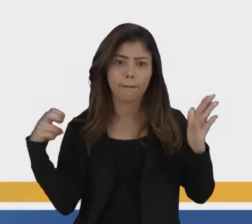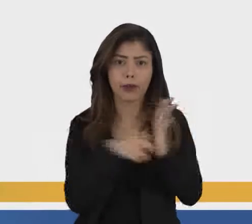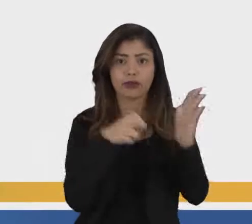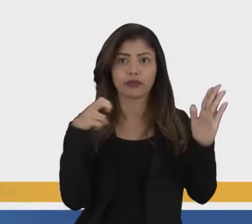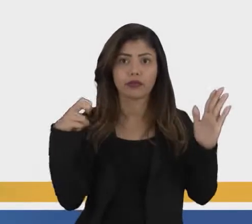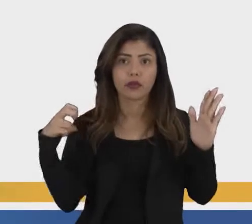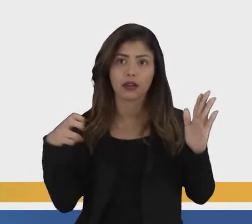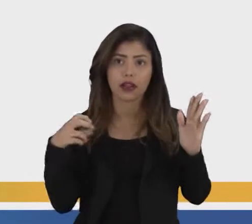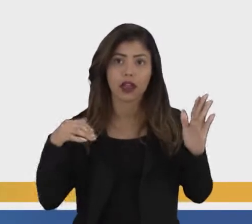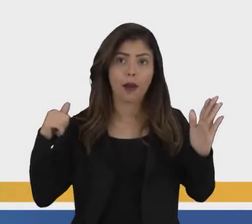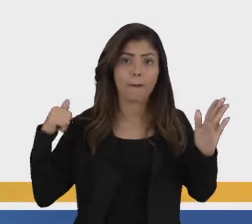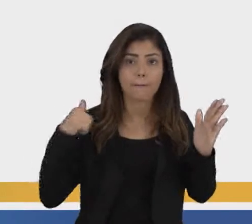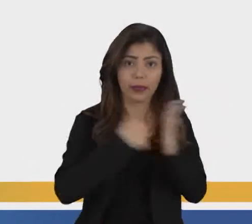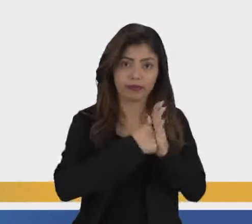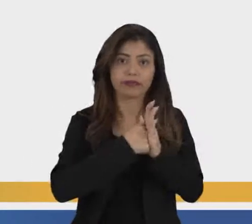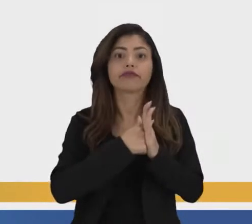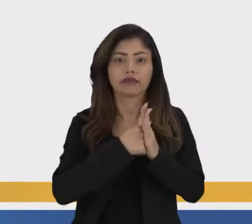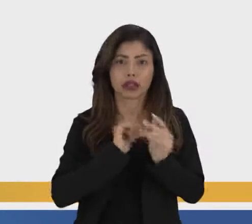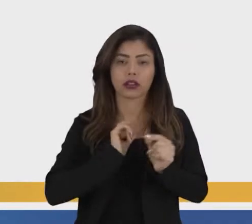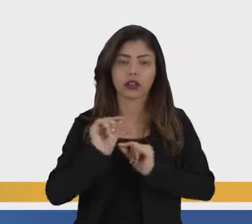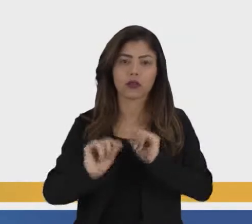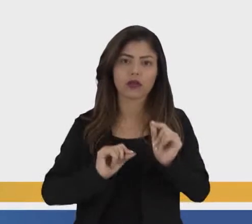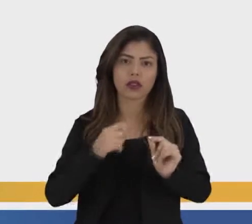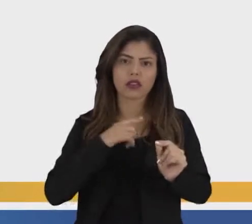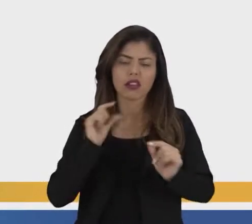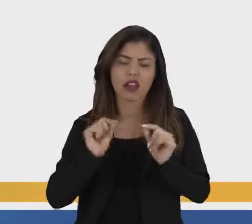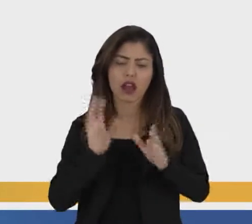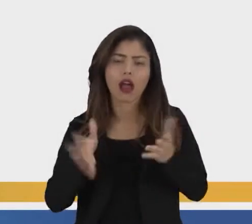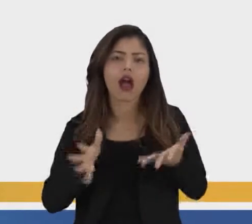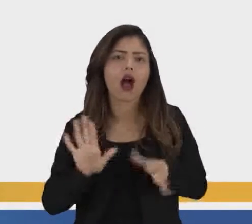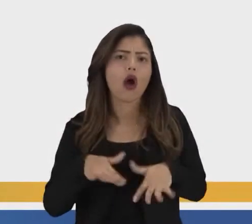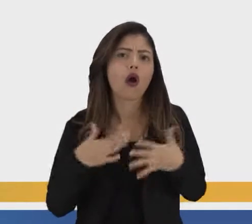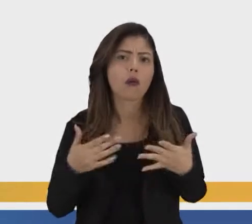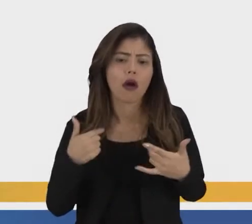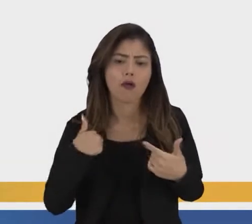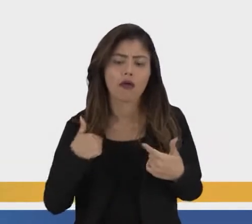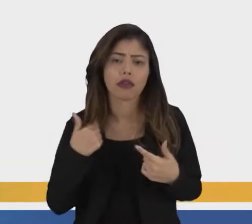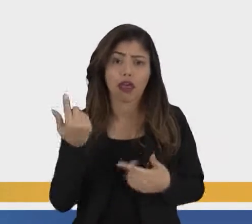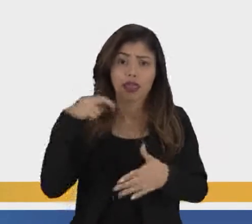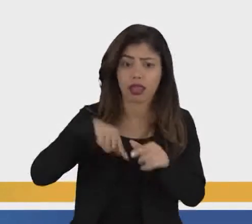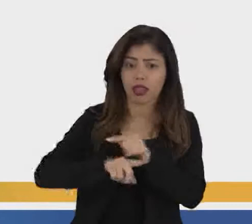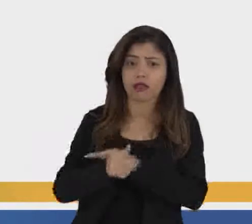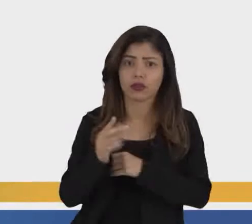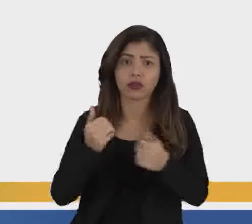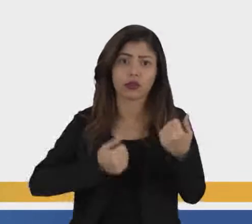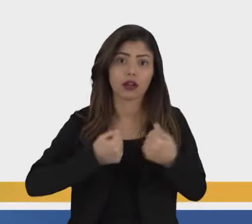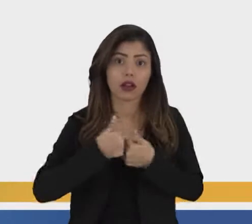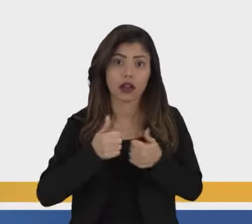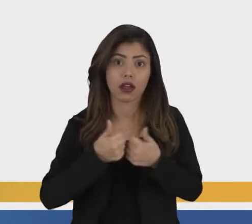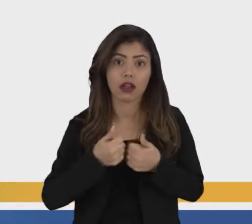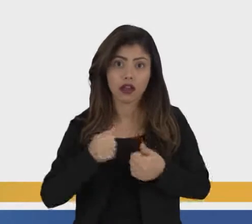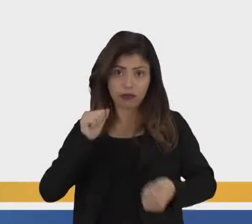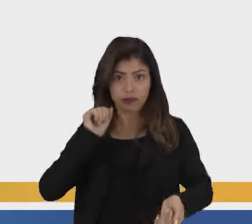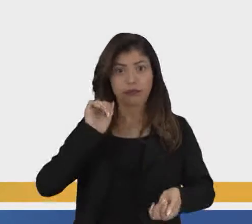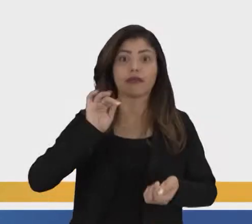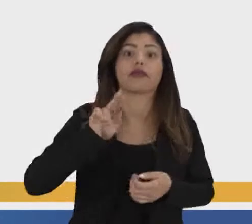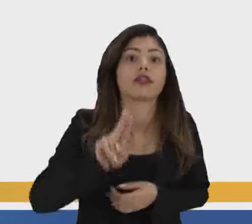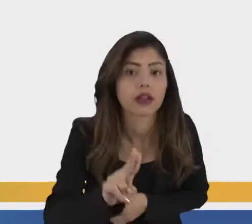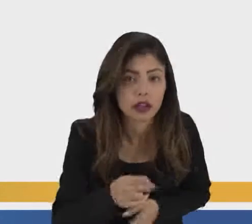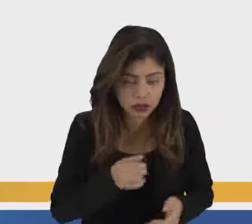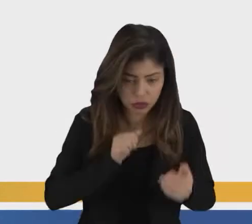você choca com a parede, o veículo para brutalmente e você, qual é a sua tendência